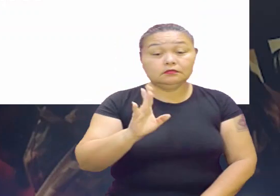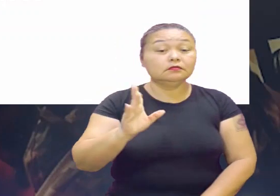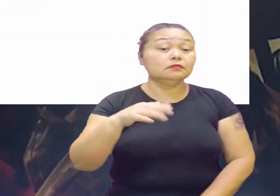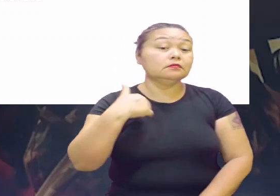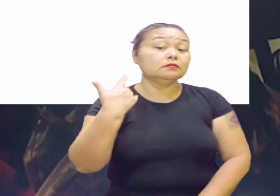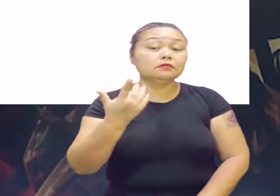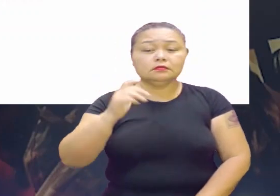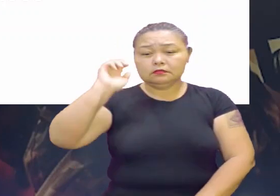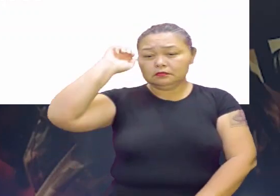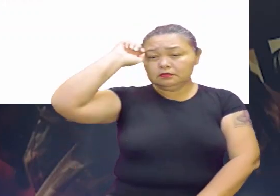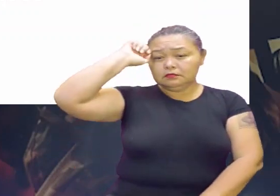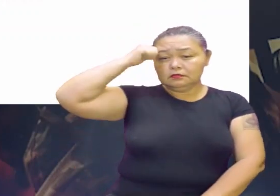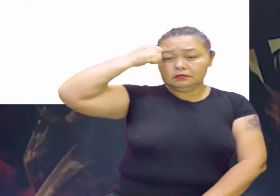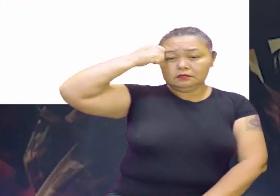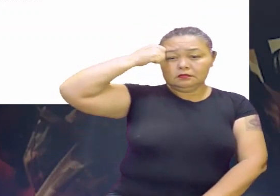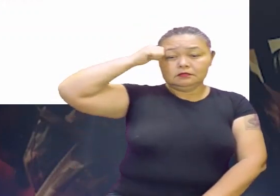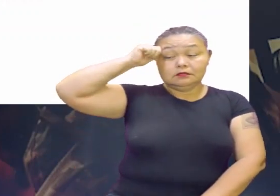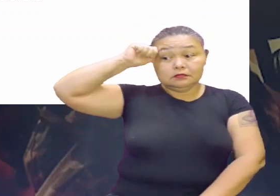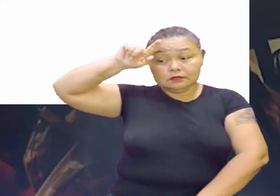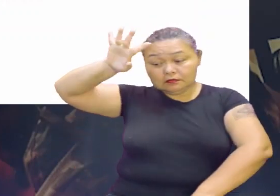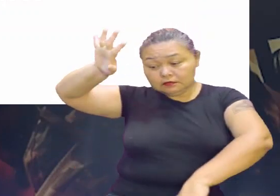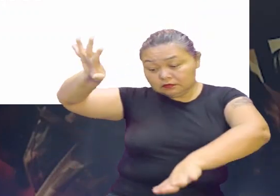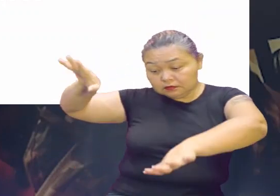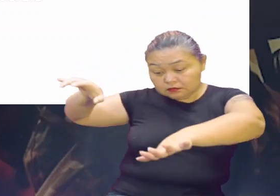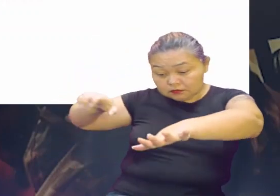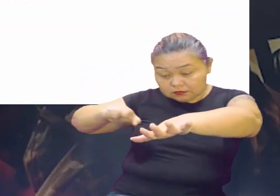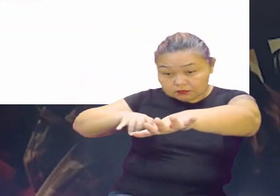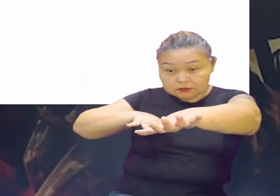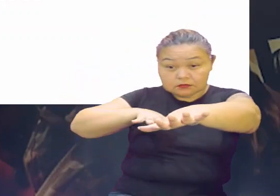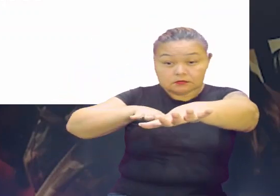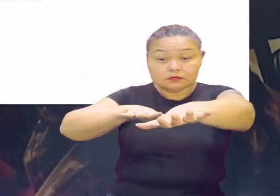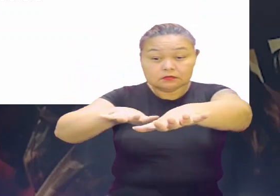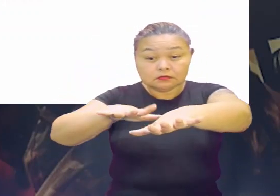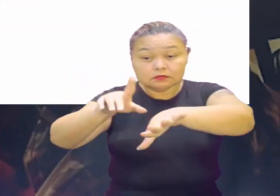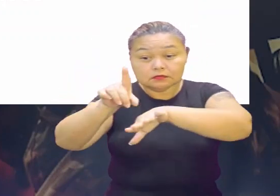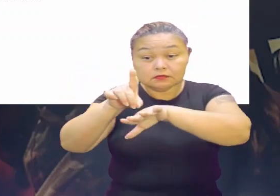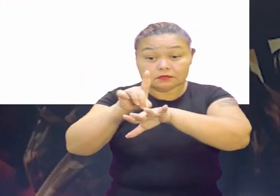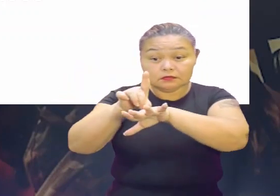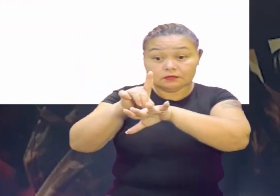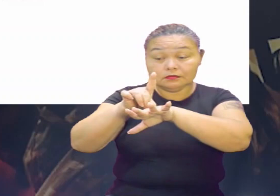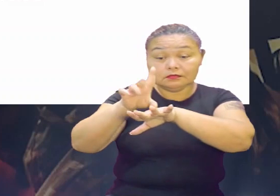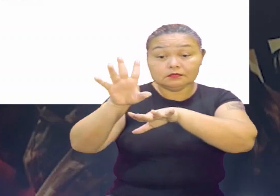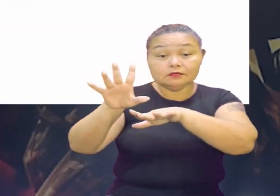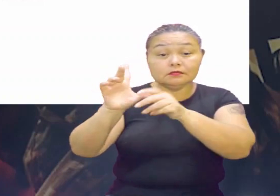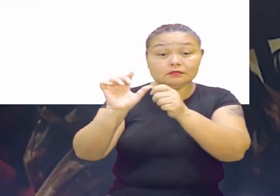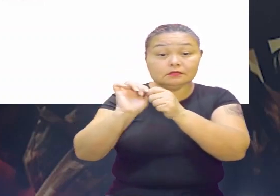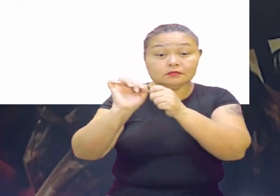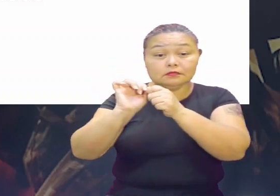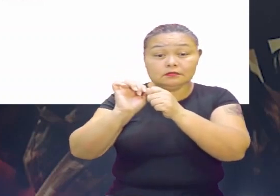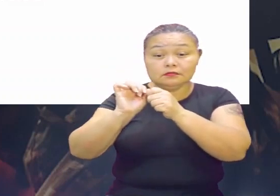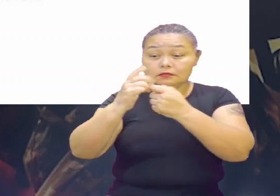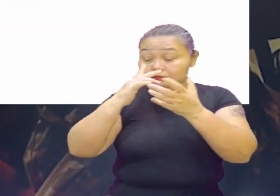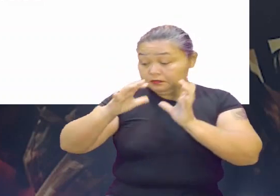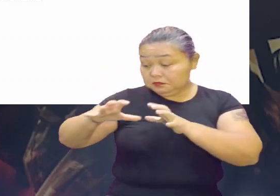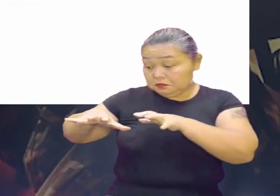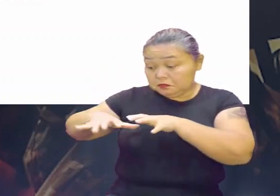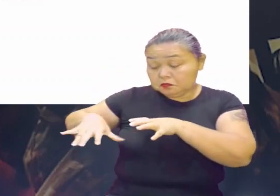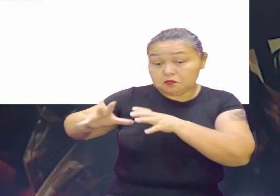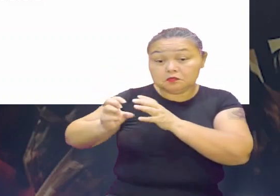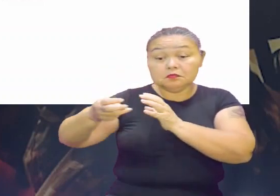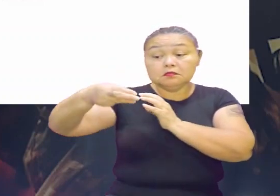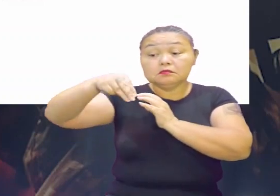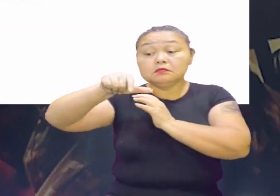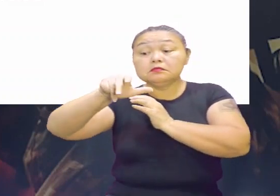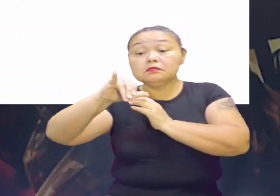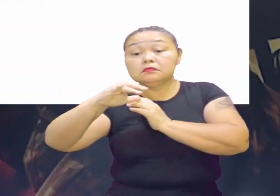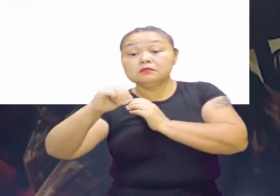Literalmente, os negros serão a bucha de canhão, que na época era uma espécie de milícia. Ou